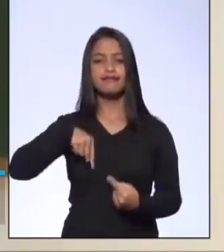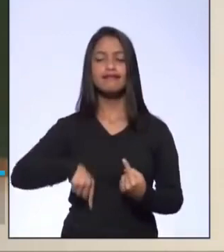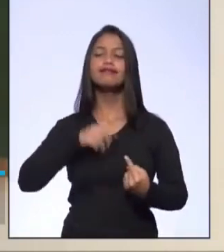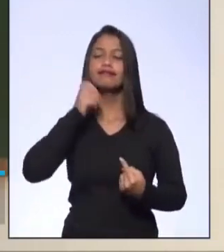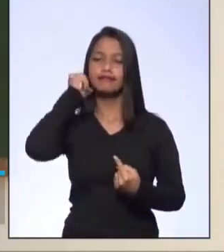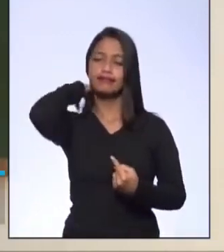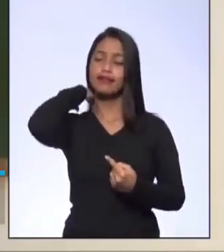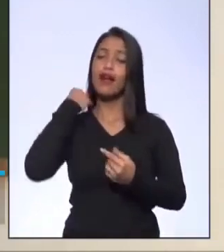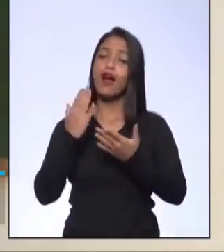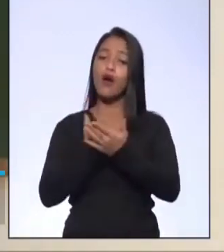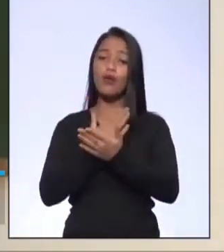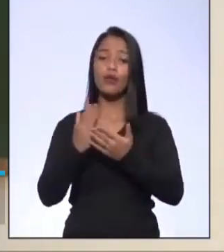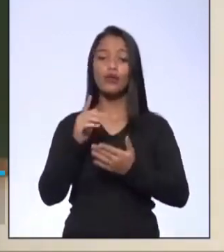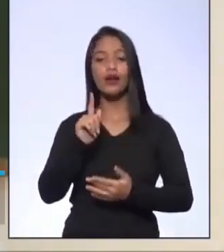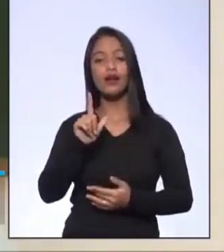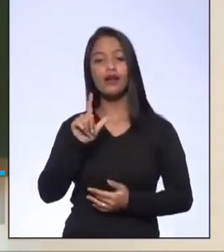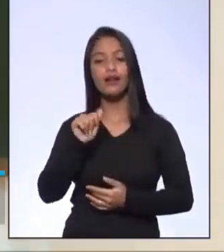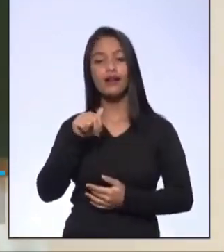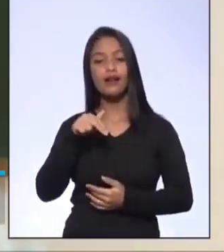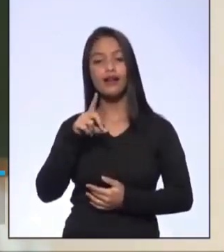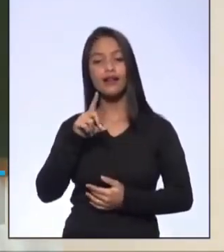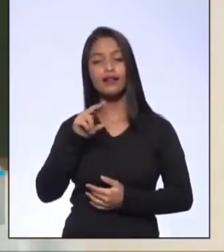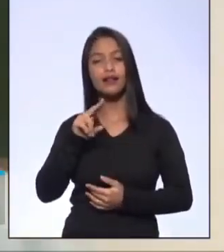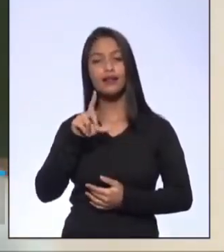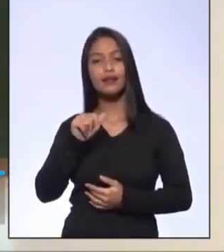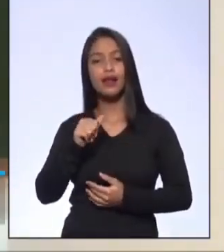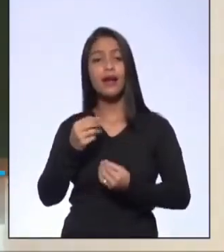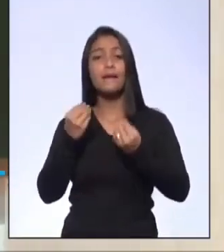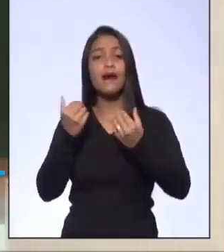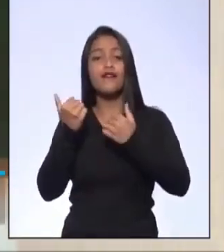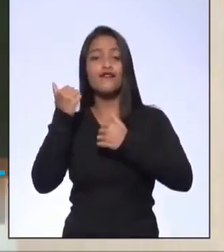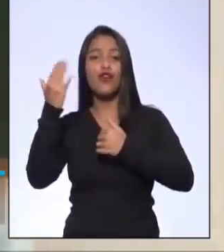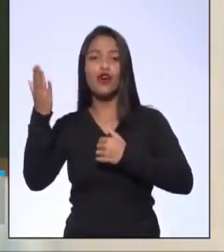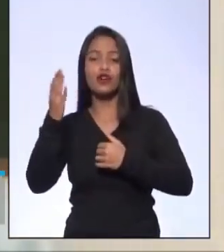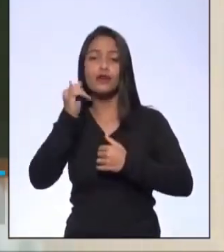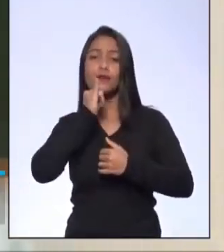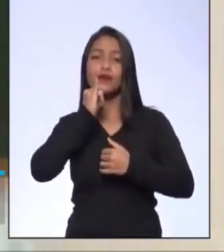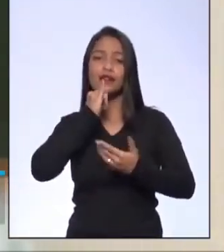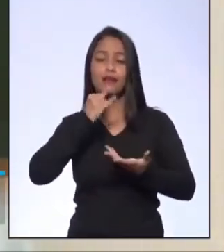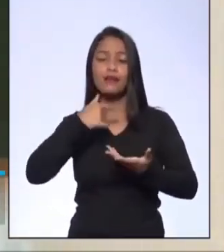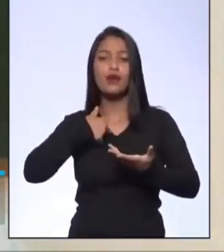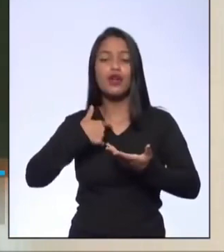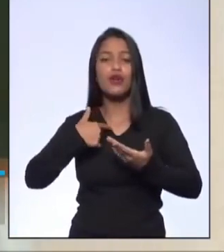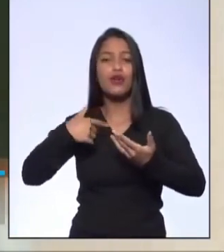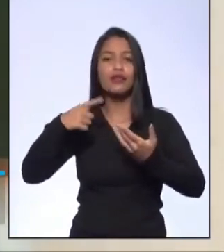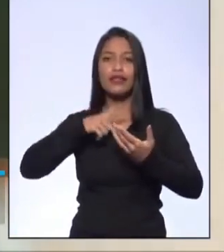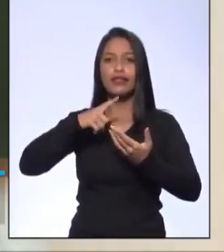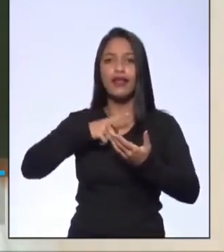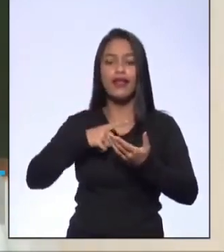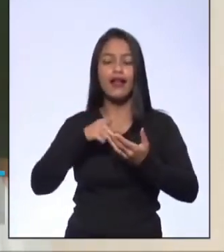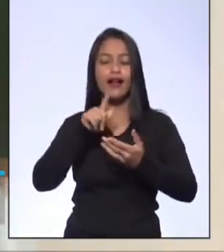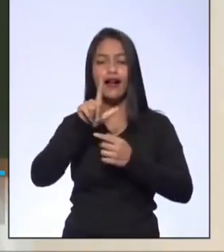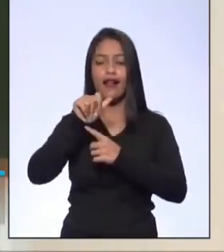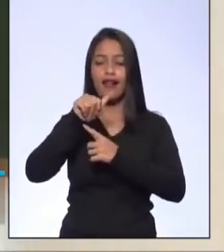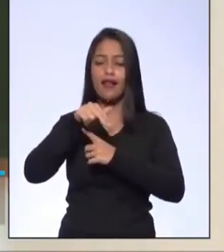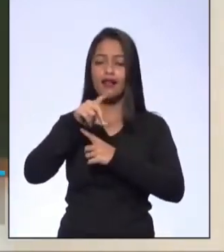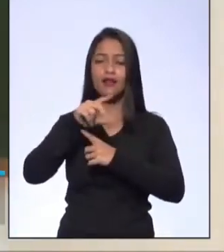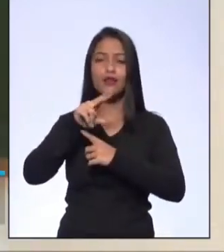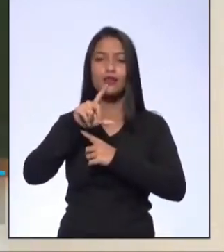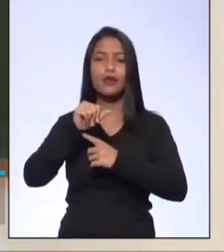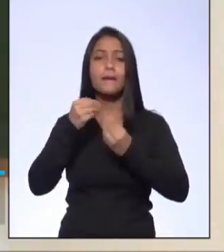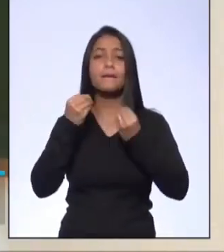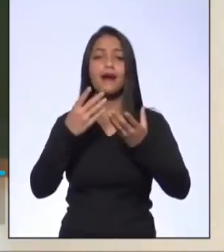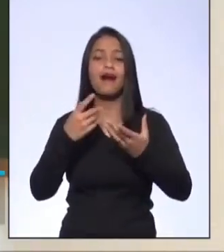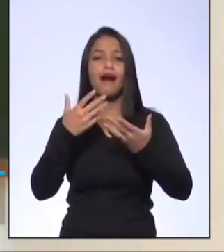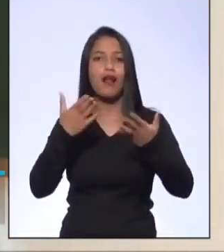também glândulas que jogam para fora. Por exemplo, a minha glândula aqui libera suor, sudorípara. Ela vai liberar suor para fora do